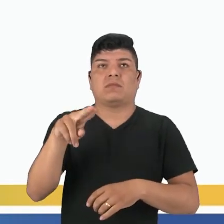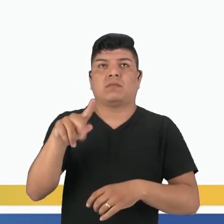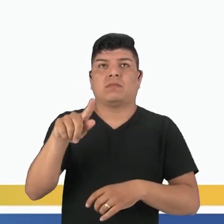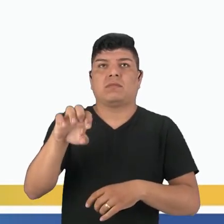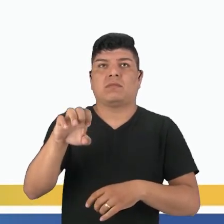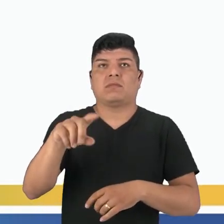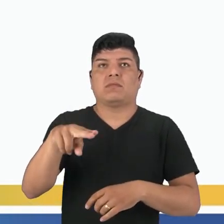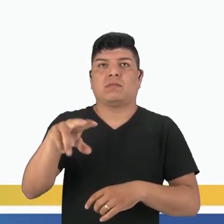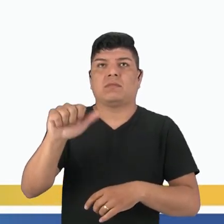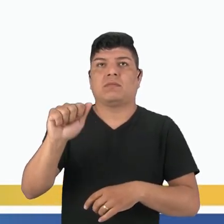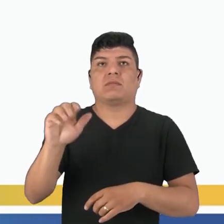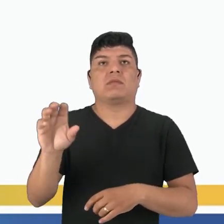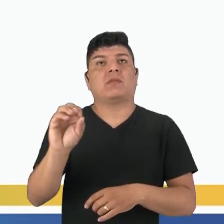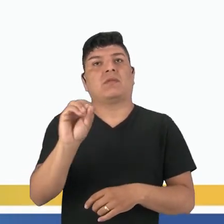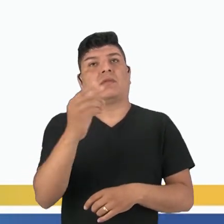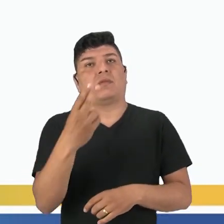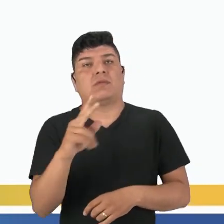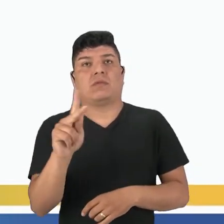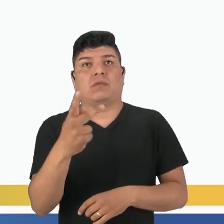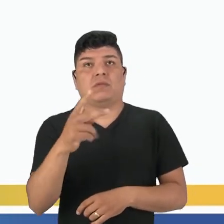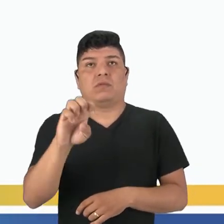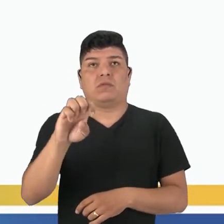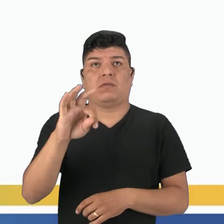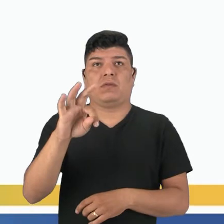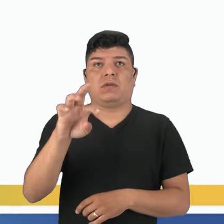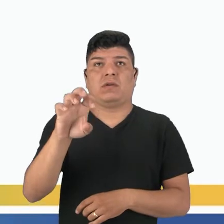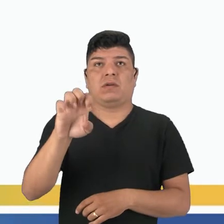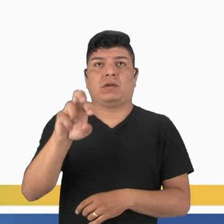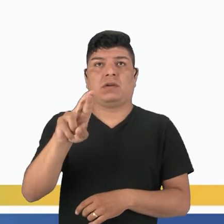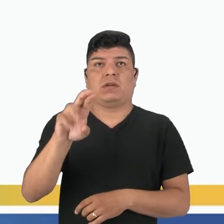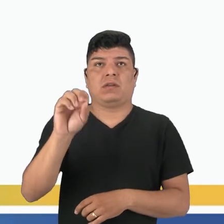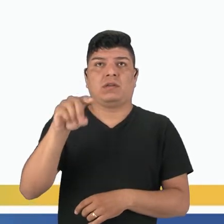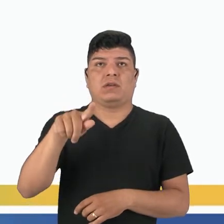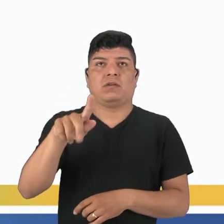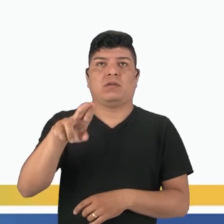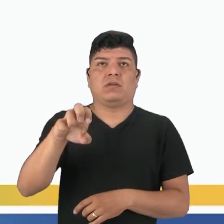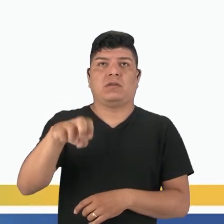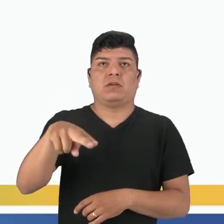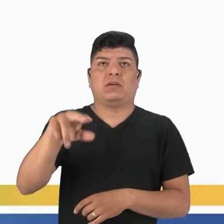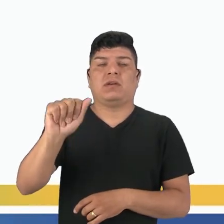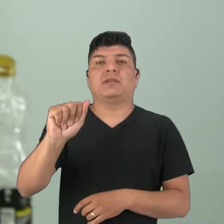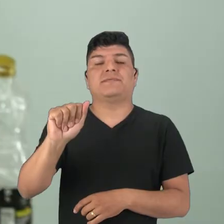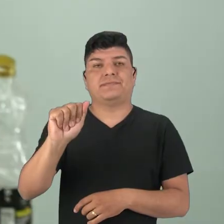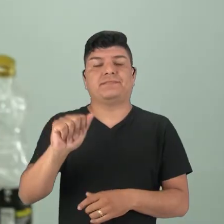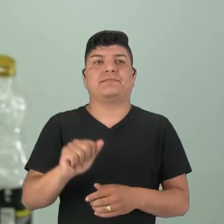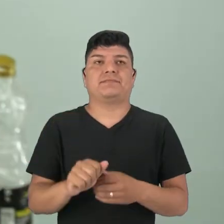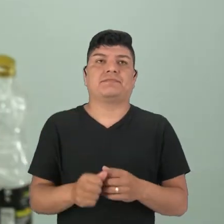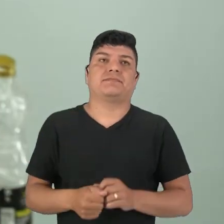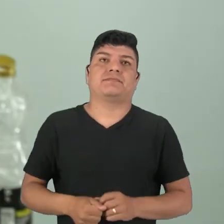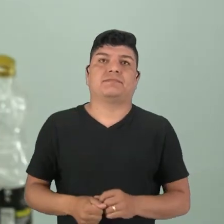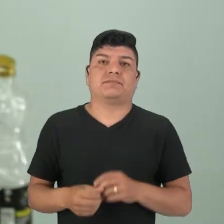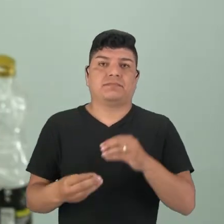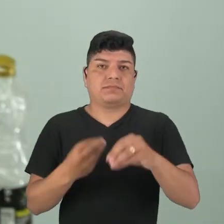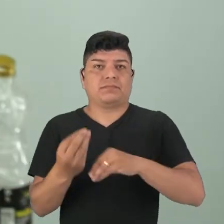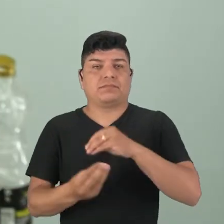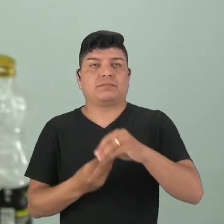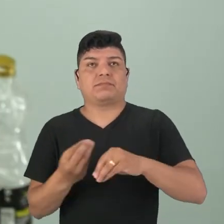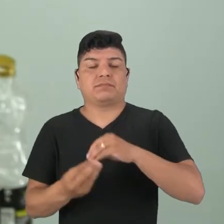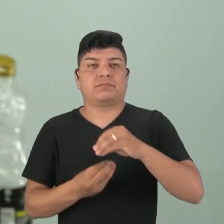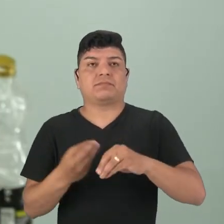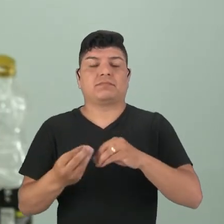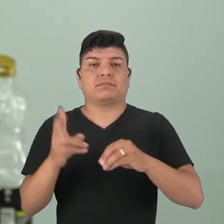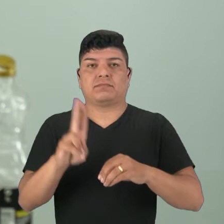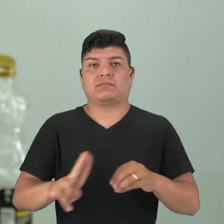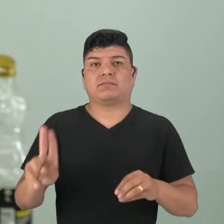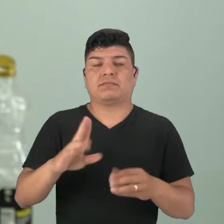ou heterogênea, dependendo da composição que ela tem. Então, olha só, a mistura, né, que nós vamos